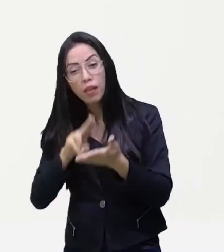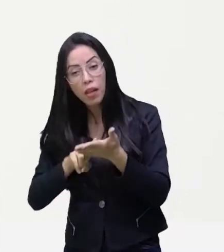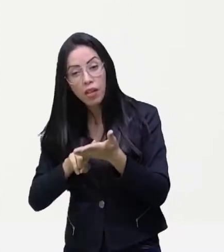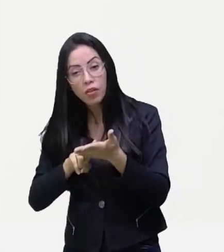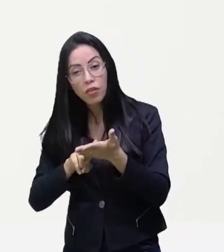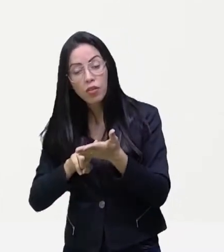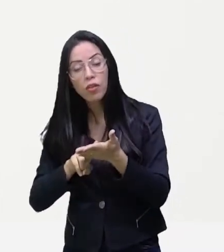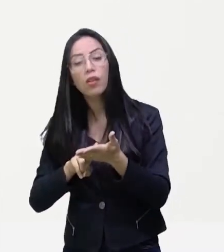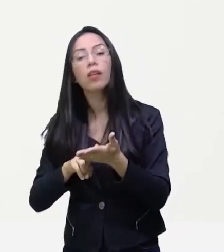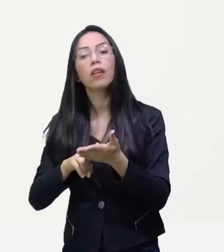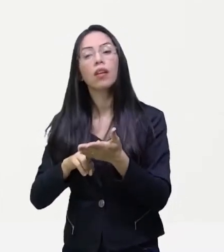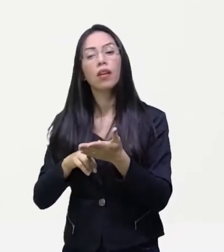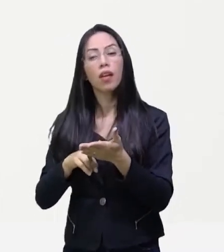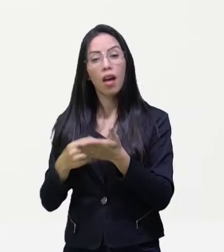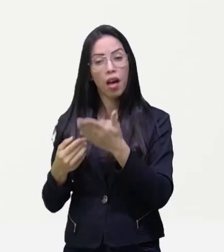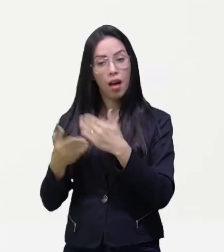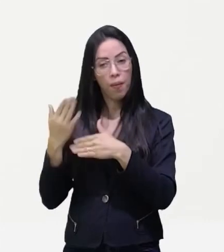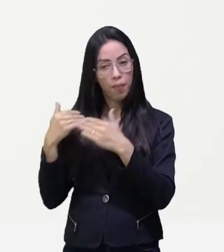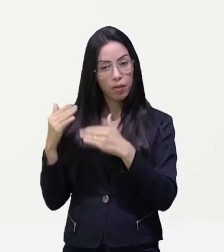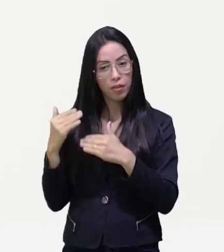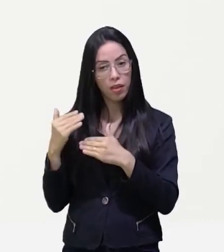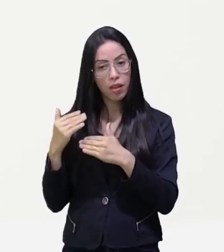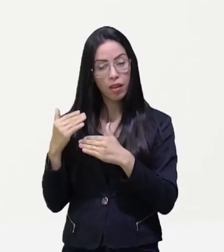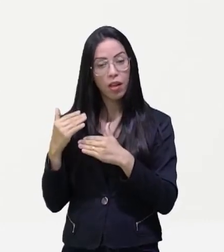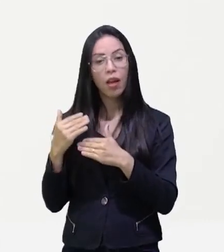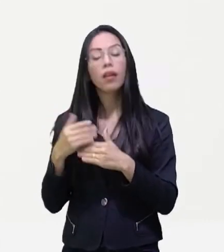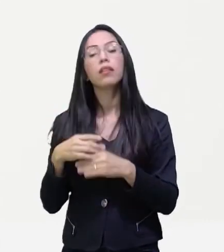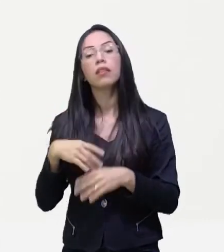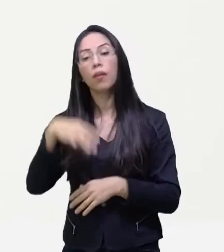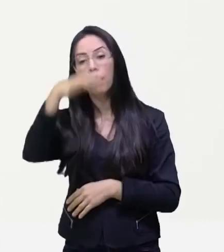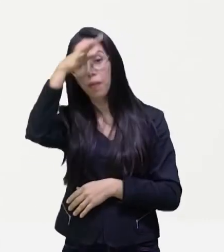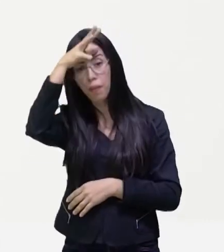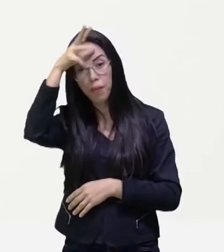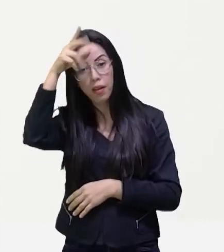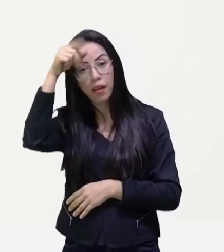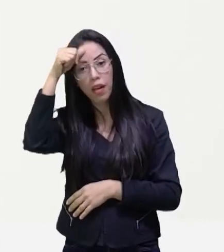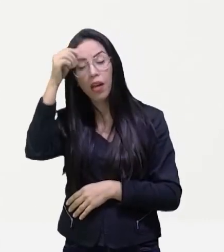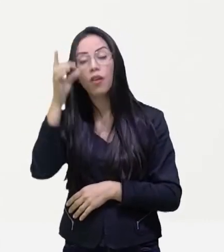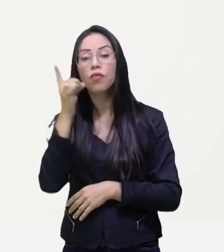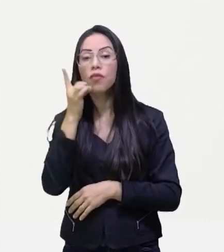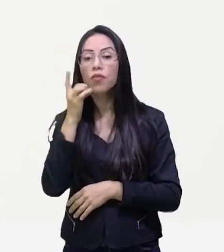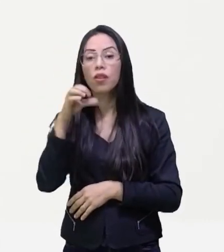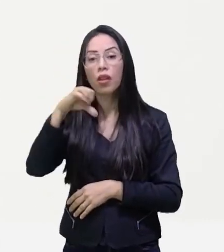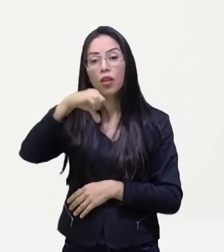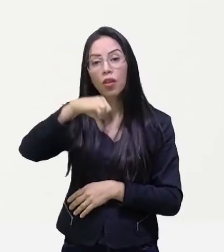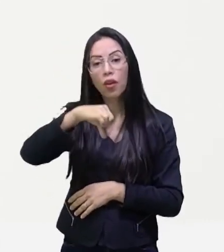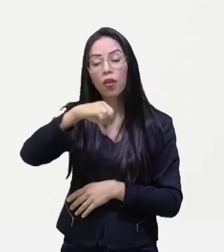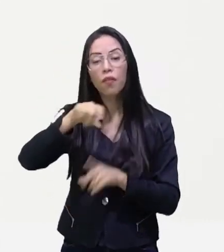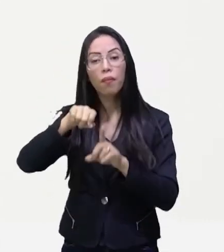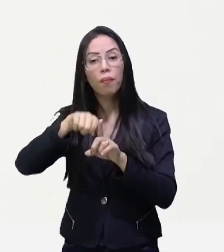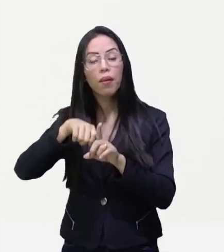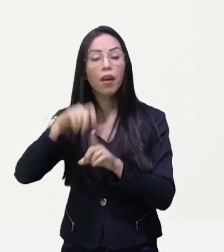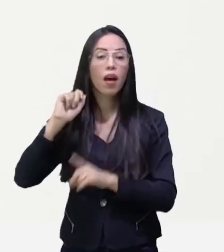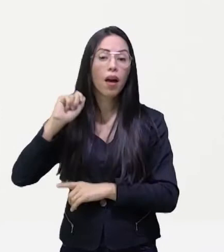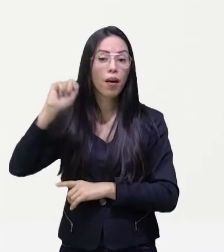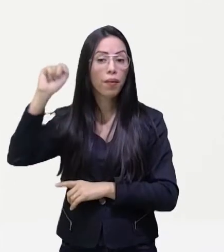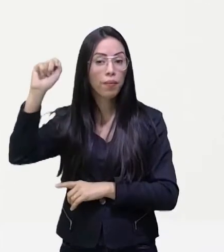de abril de 2020. A data geralmente vem em cima. Para quem é a carta?